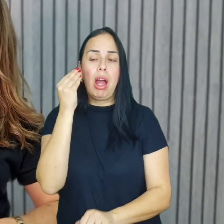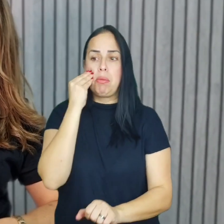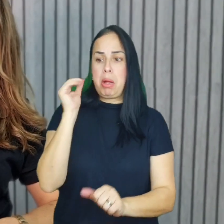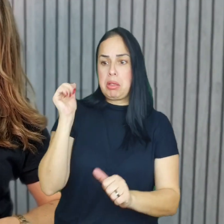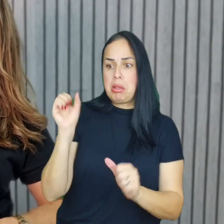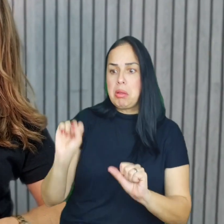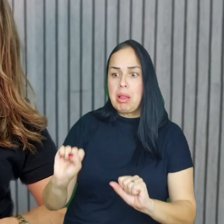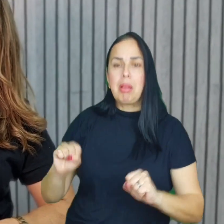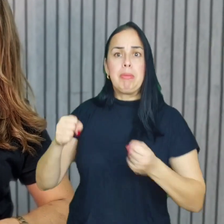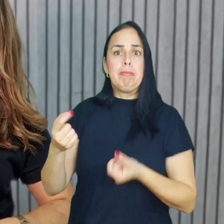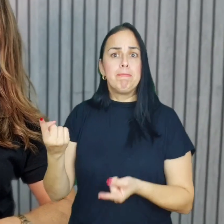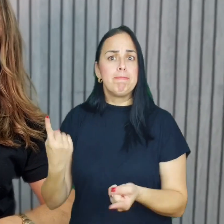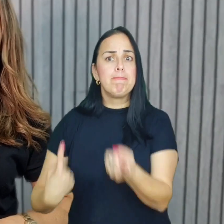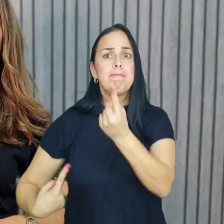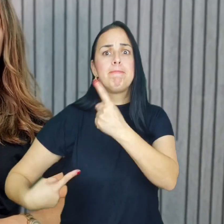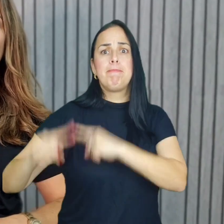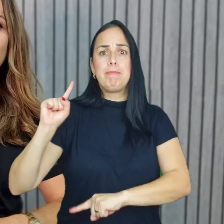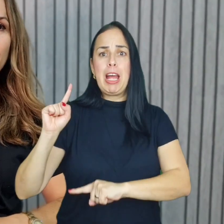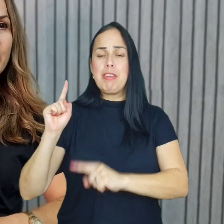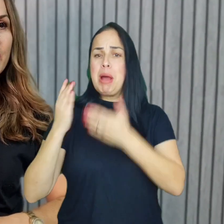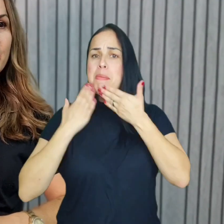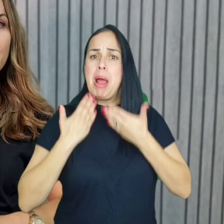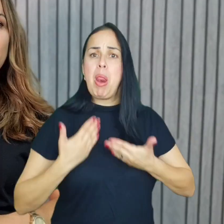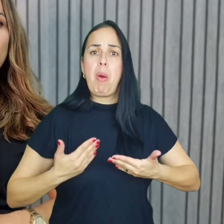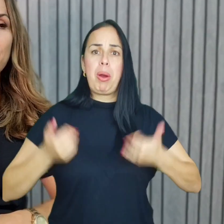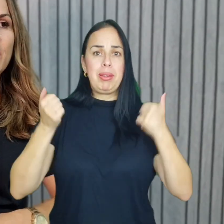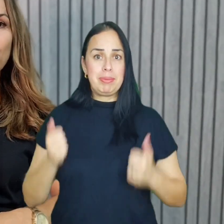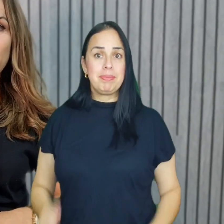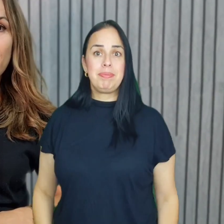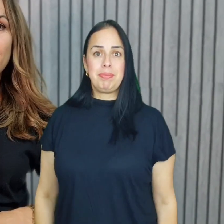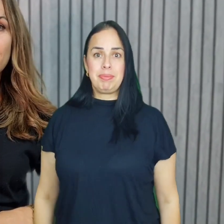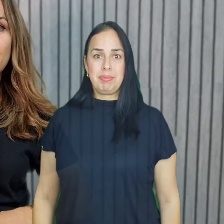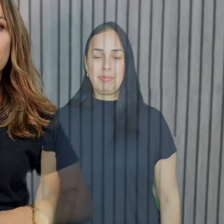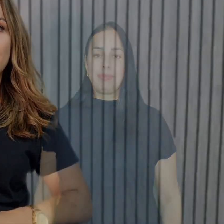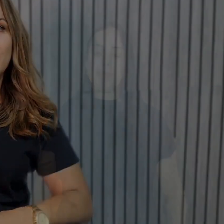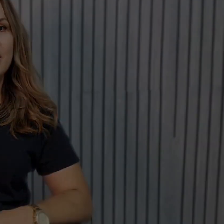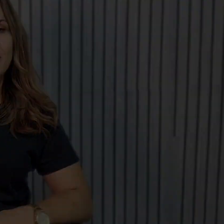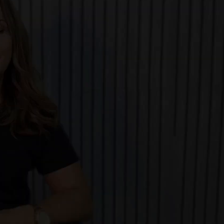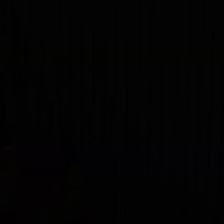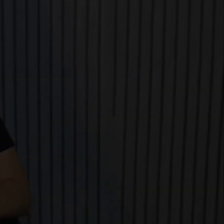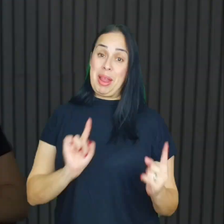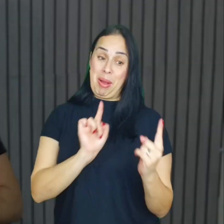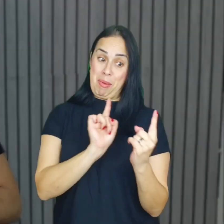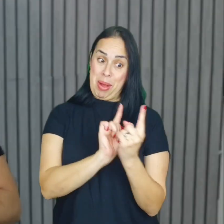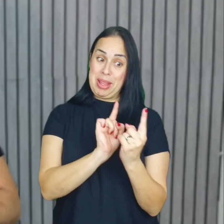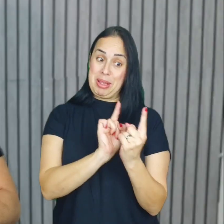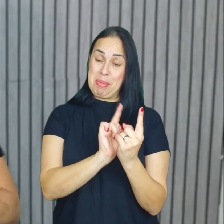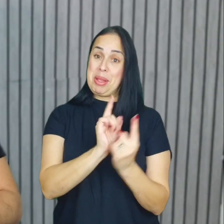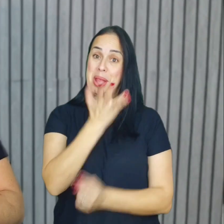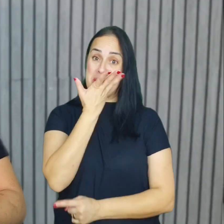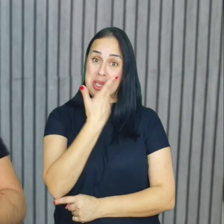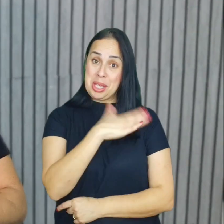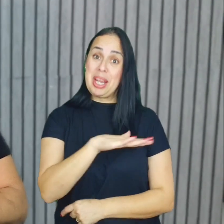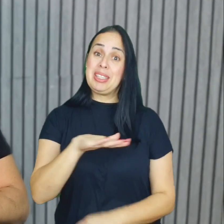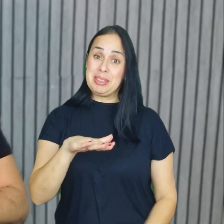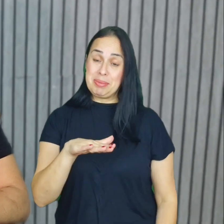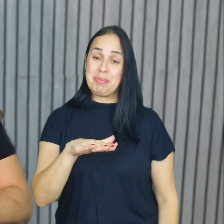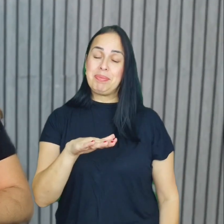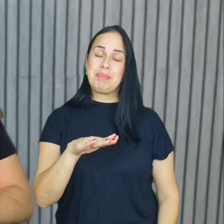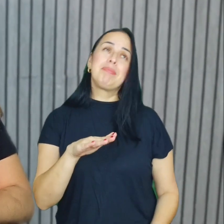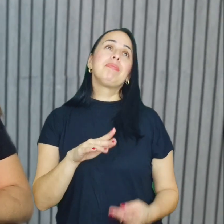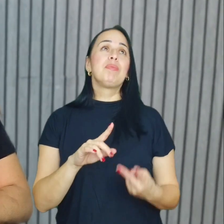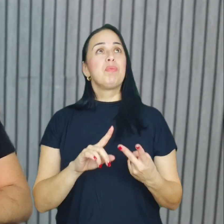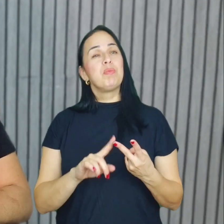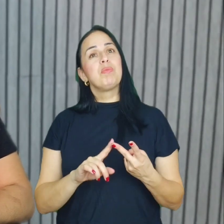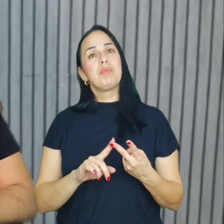estão lutando para poder se superar, para poder melhorar. Além do atendimento das crianças